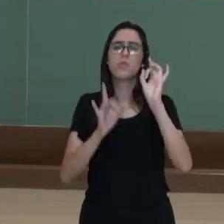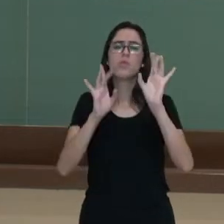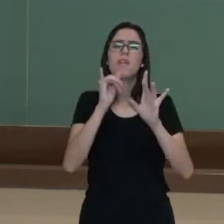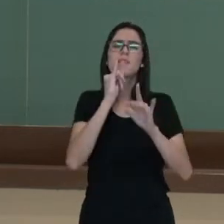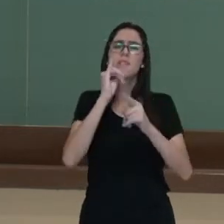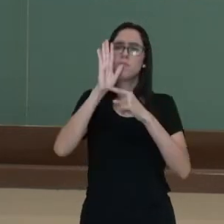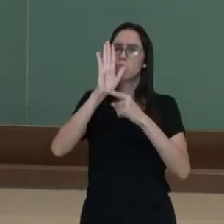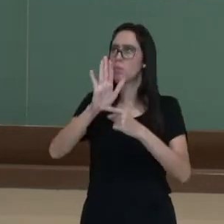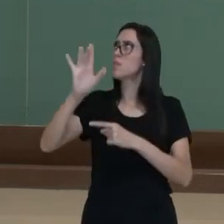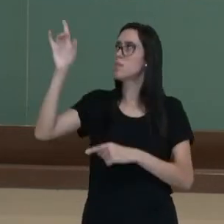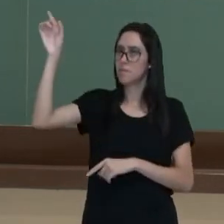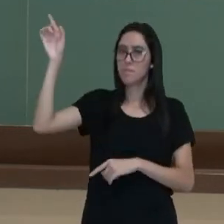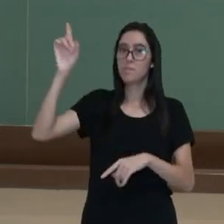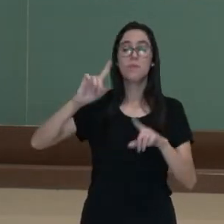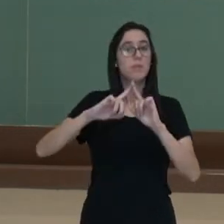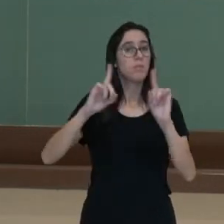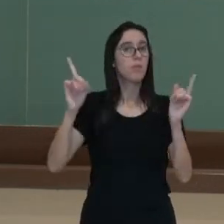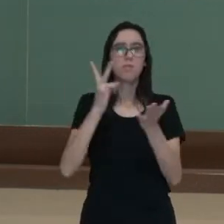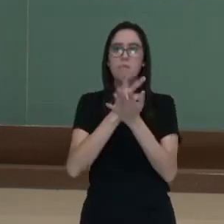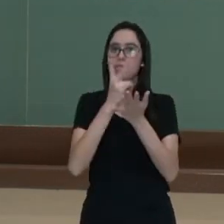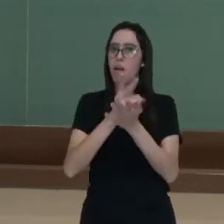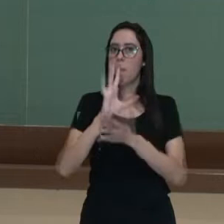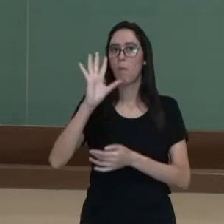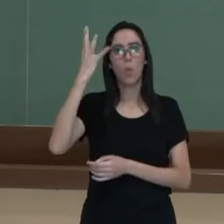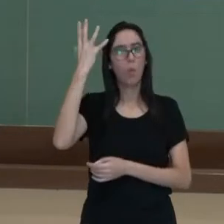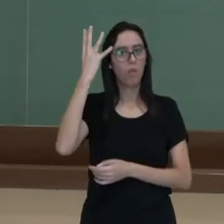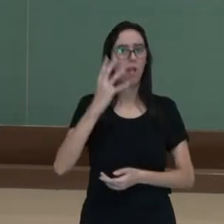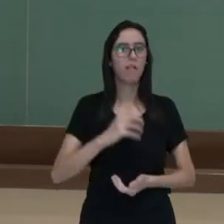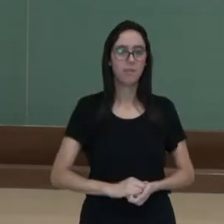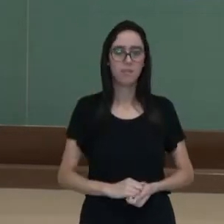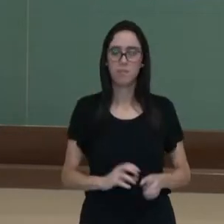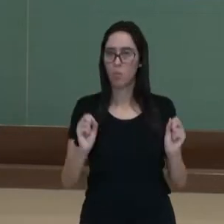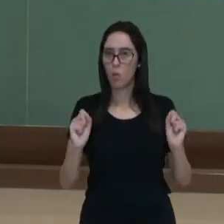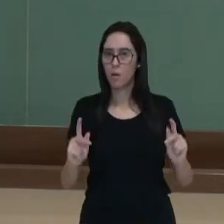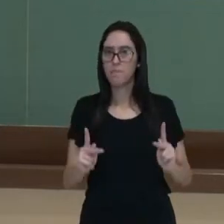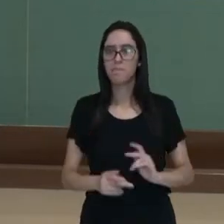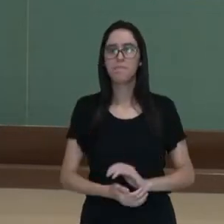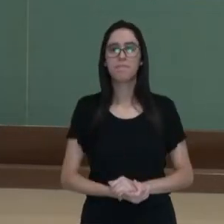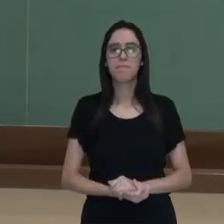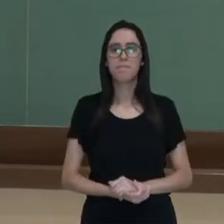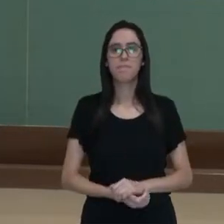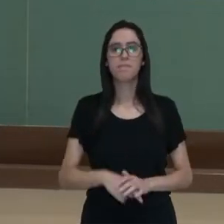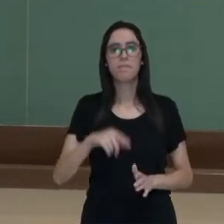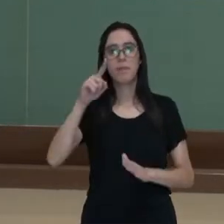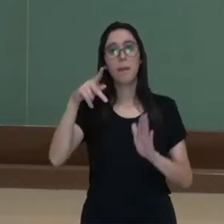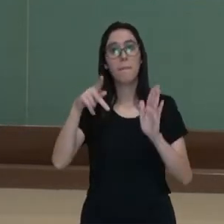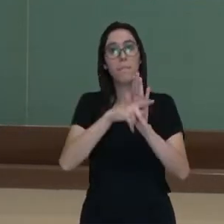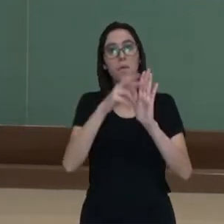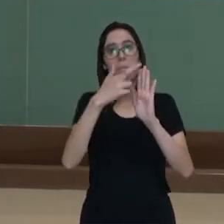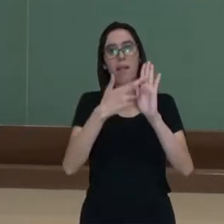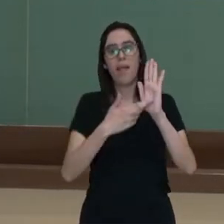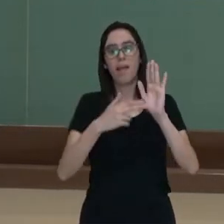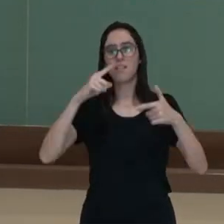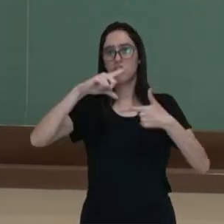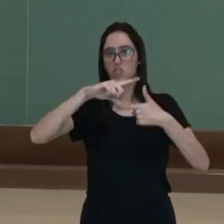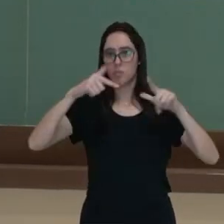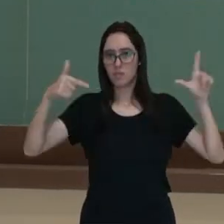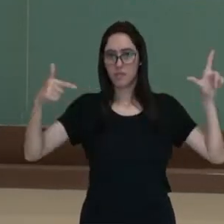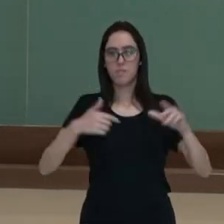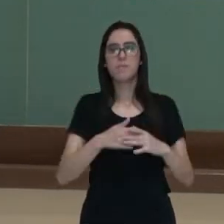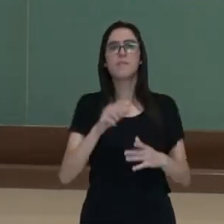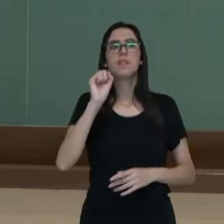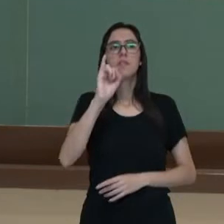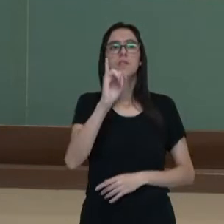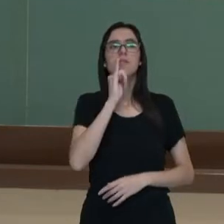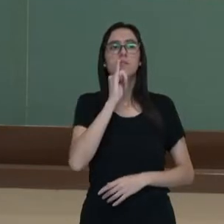exemplo, mas isso sempre vai acontecer, ok? É algo da geometria. Então, olha lá, ó. Se eu tiver um